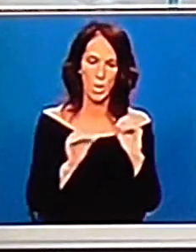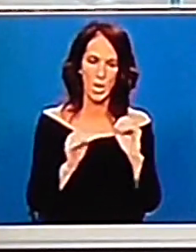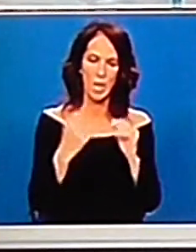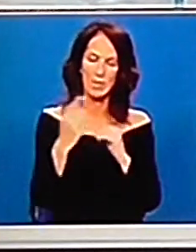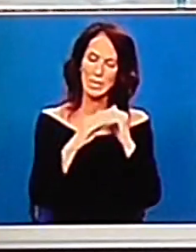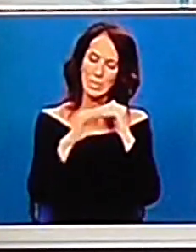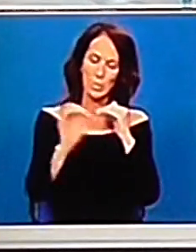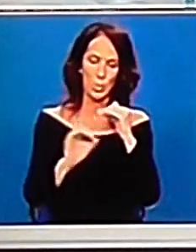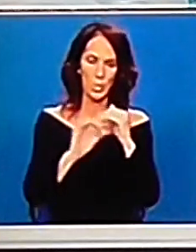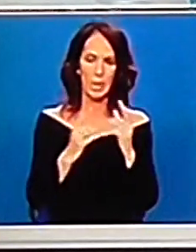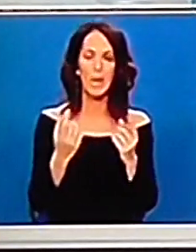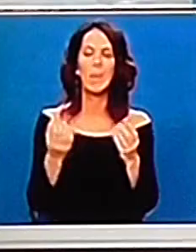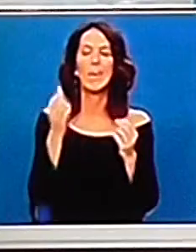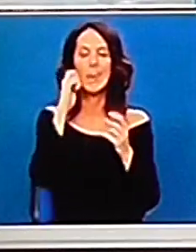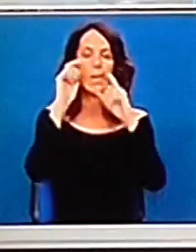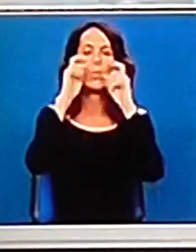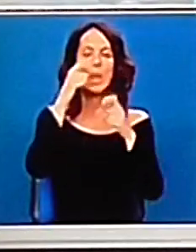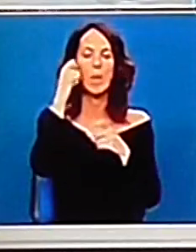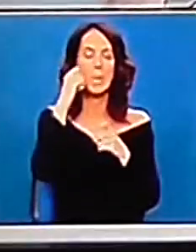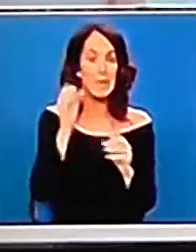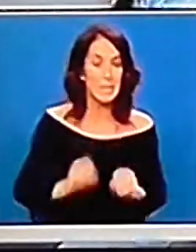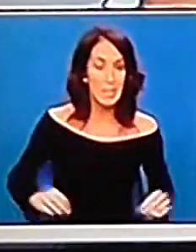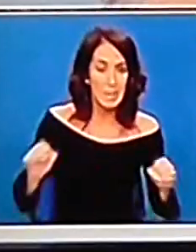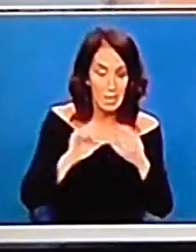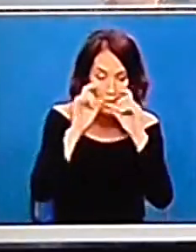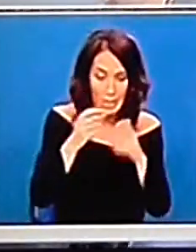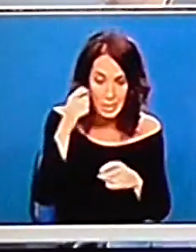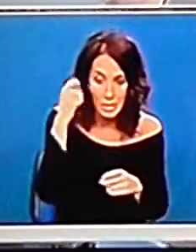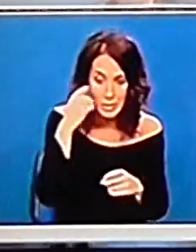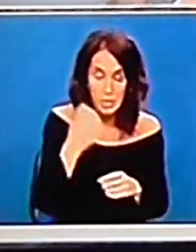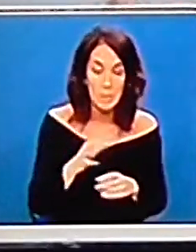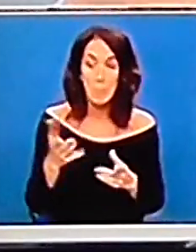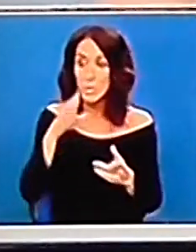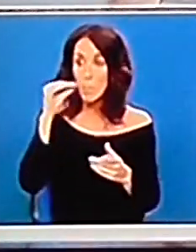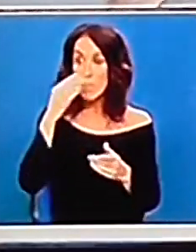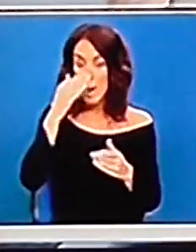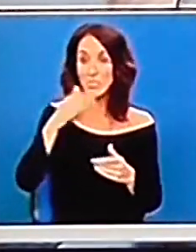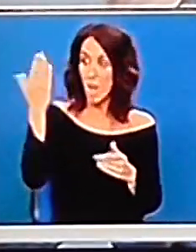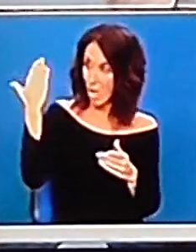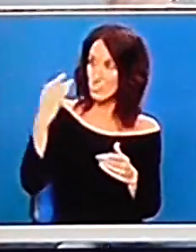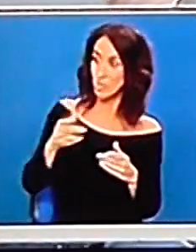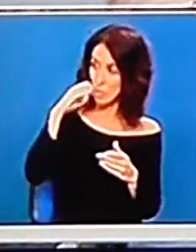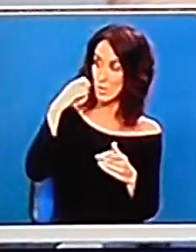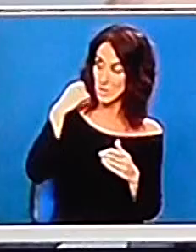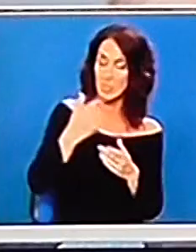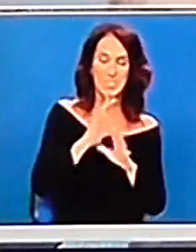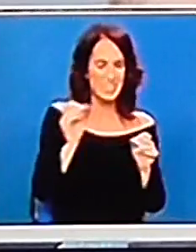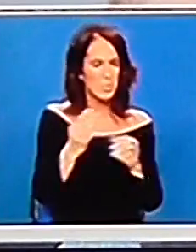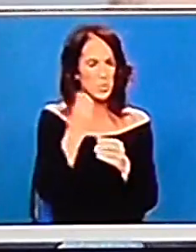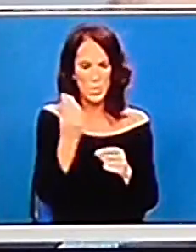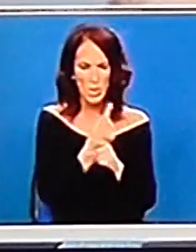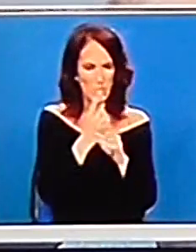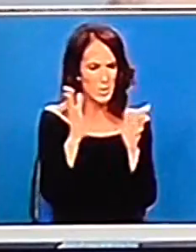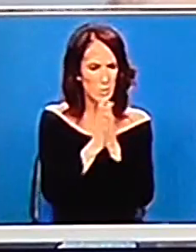controla os pratos são os meios entregues a si próprios e os quiser seis creches mais velhos não foi só por esses humildes a mesma já foram processo mills porque